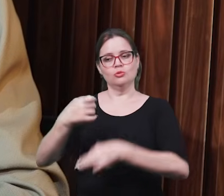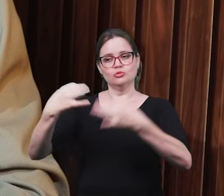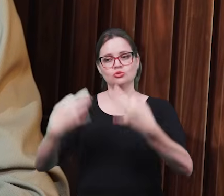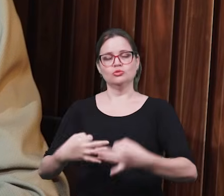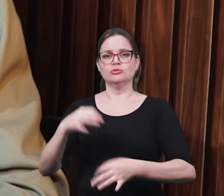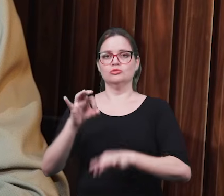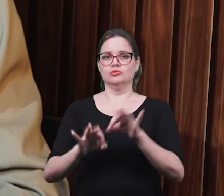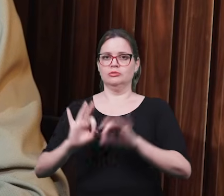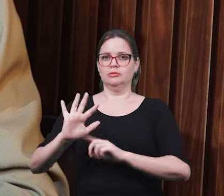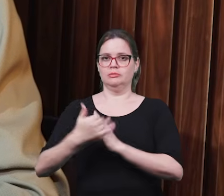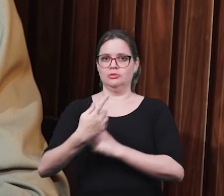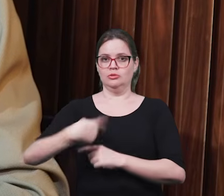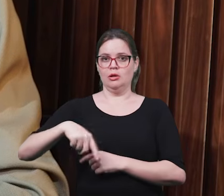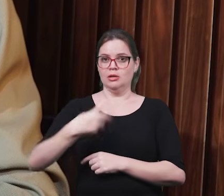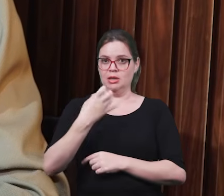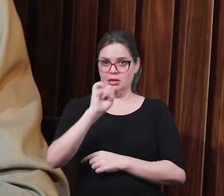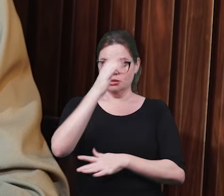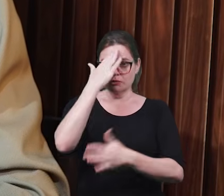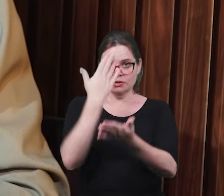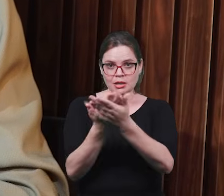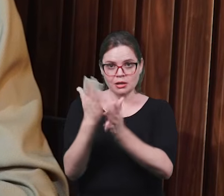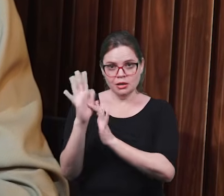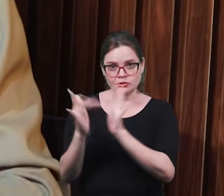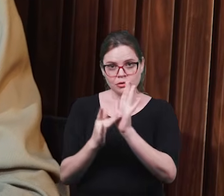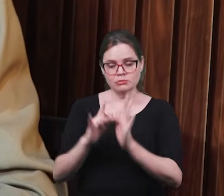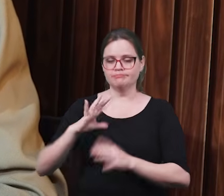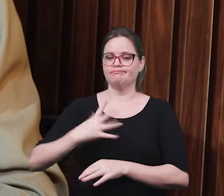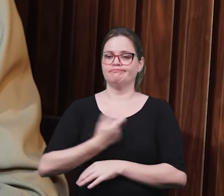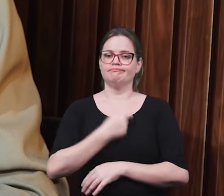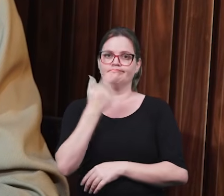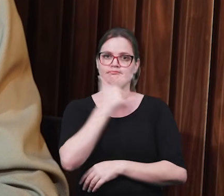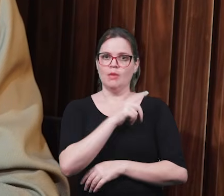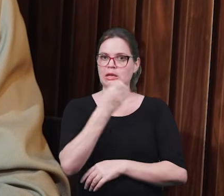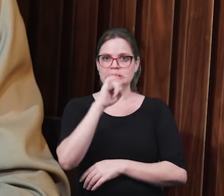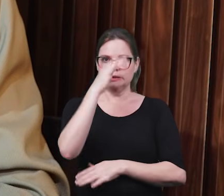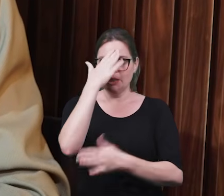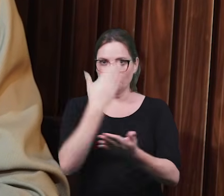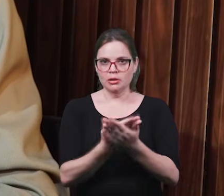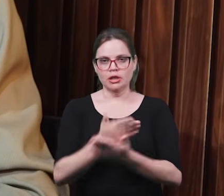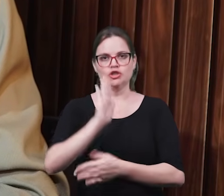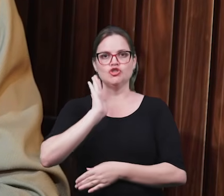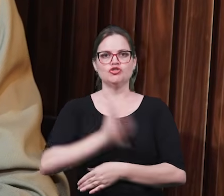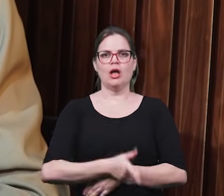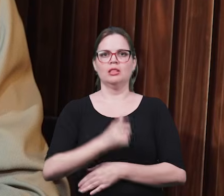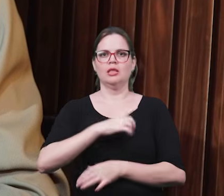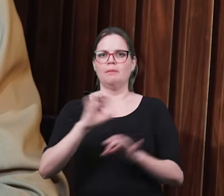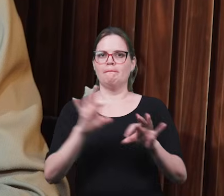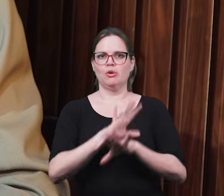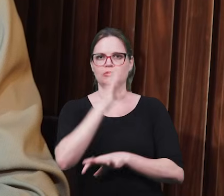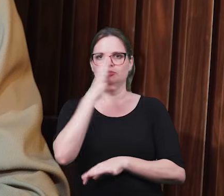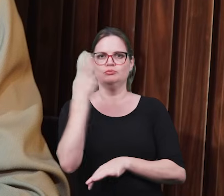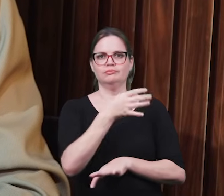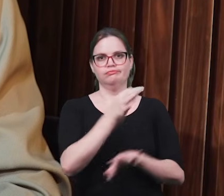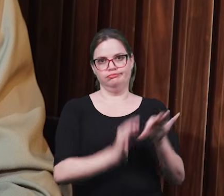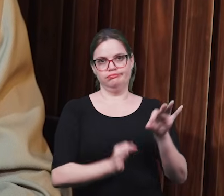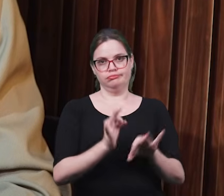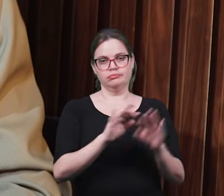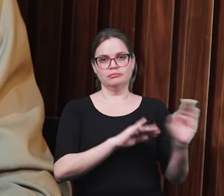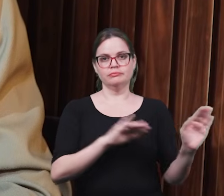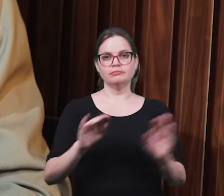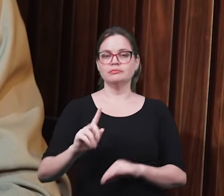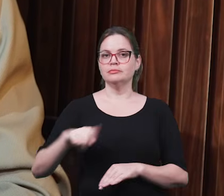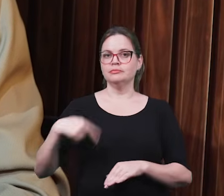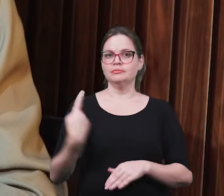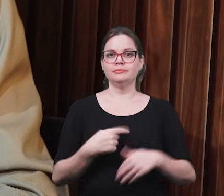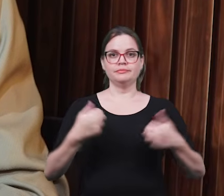crê já está condenado. Então vamos iniciar aqui falando um pouco desta salvação, uma salvação